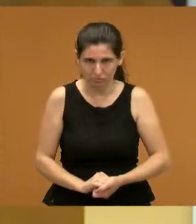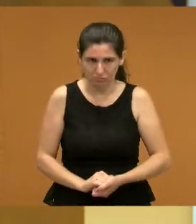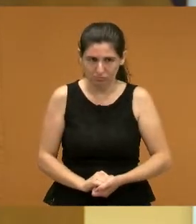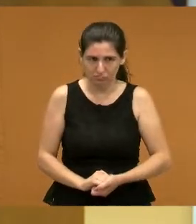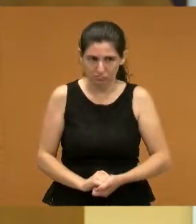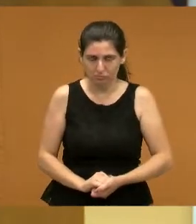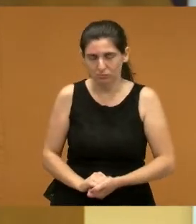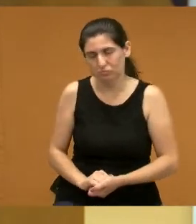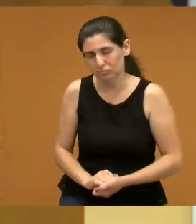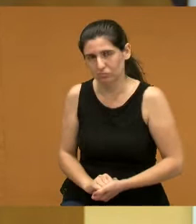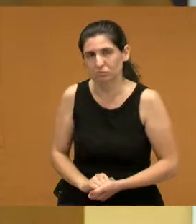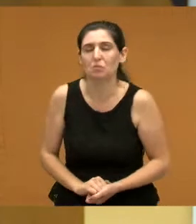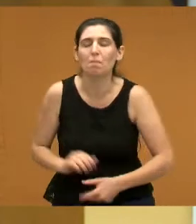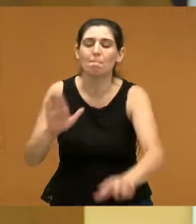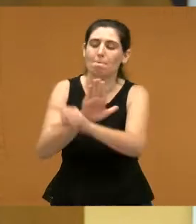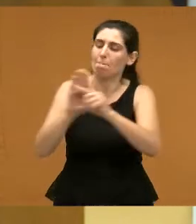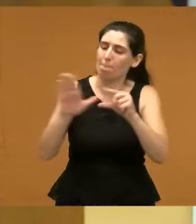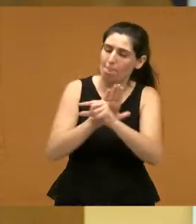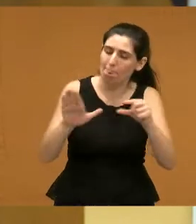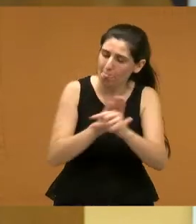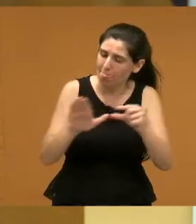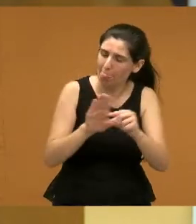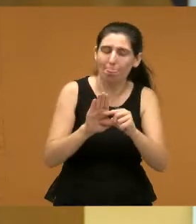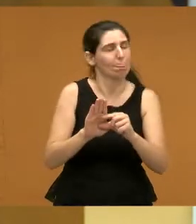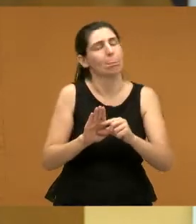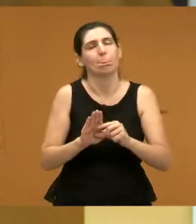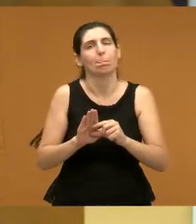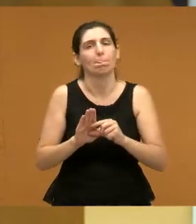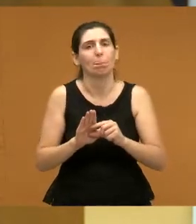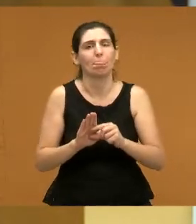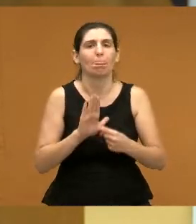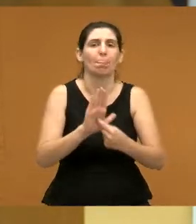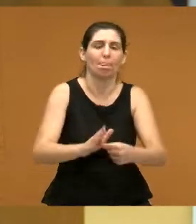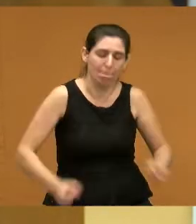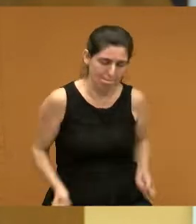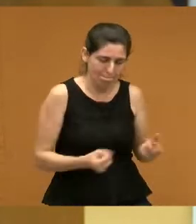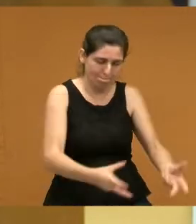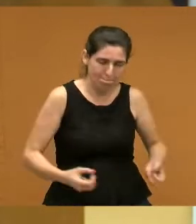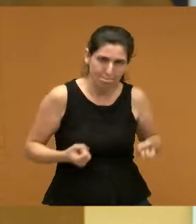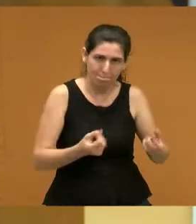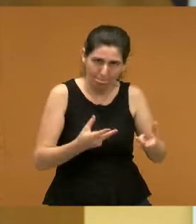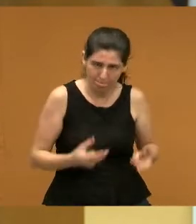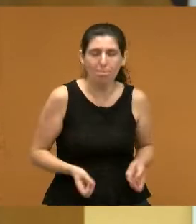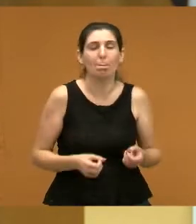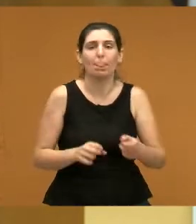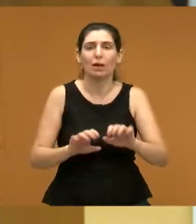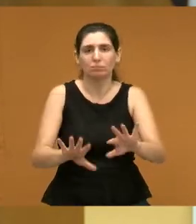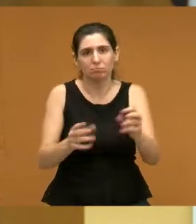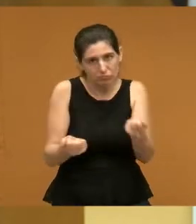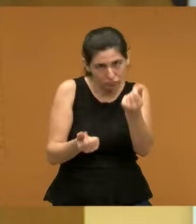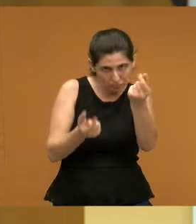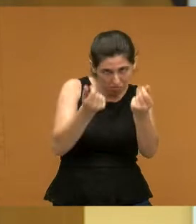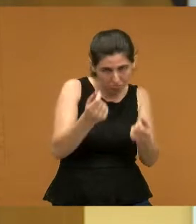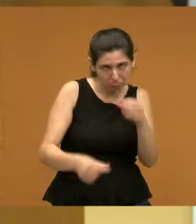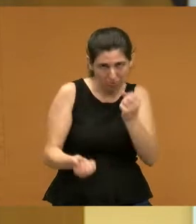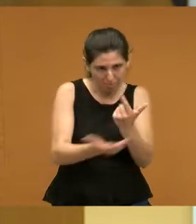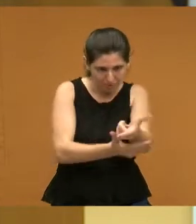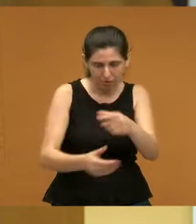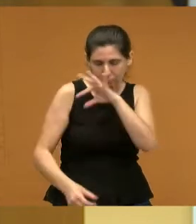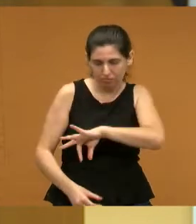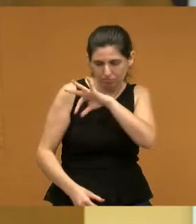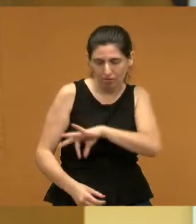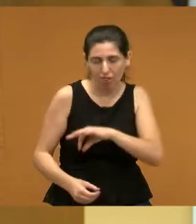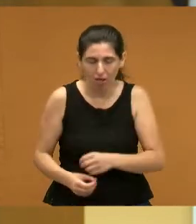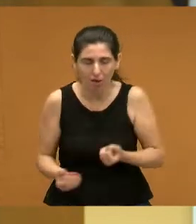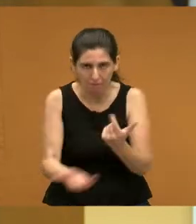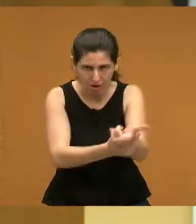Por fim, destaca-se que o anexo demonstrativo atesta que as despesas com a criação de cargos correrão por dotação própria